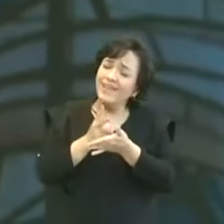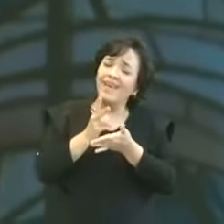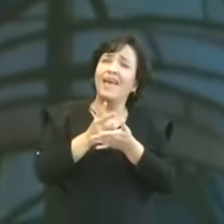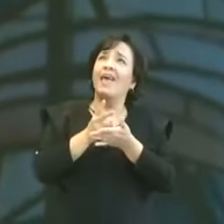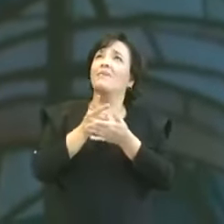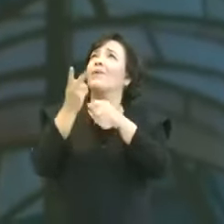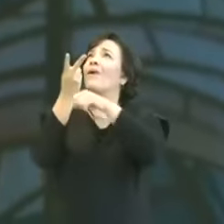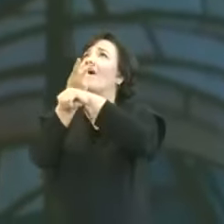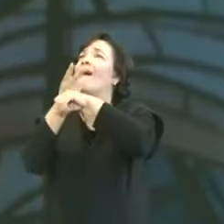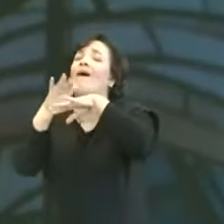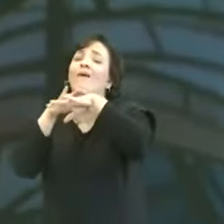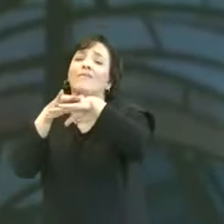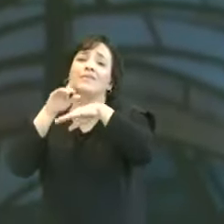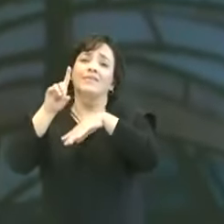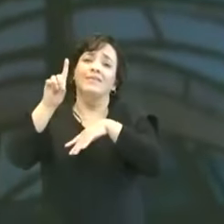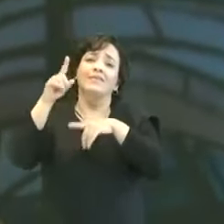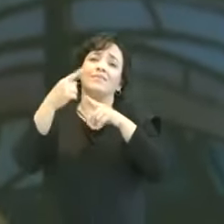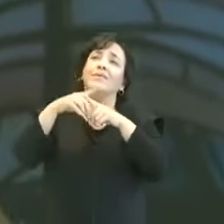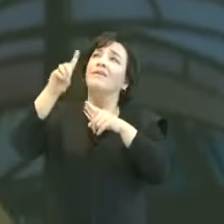fascina.